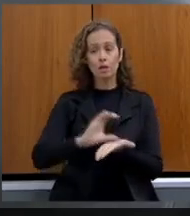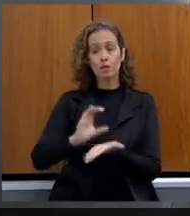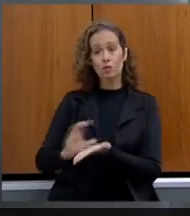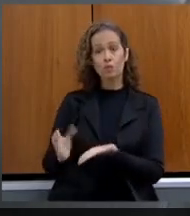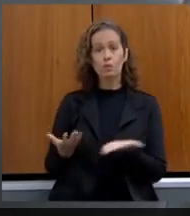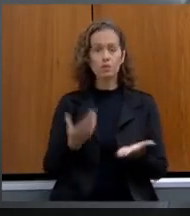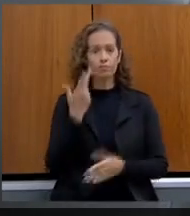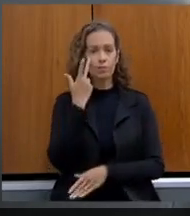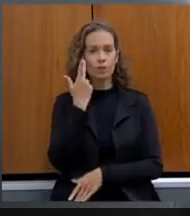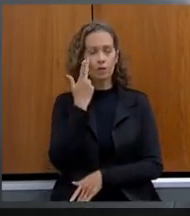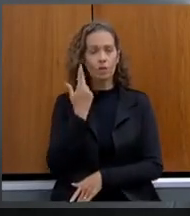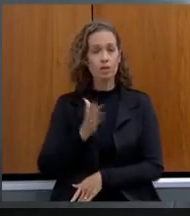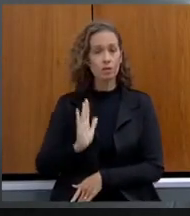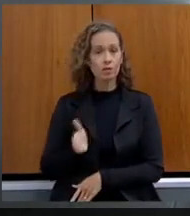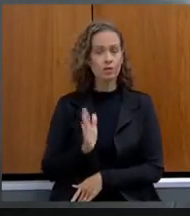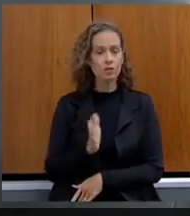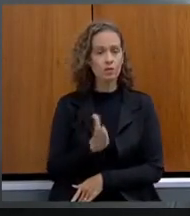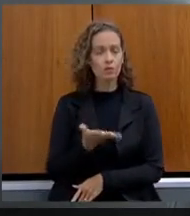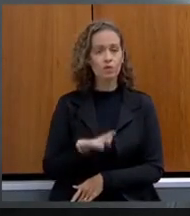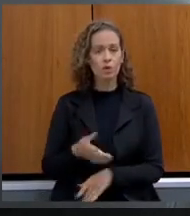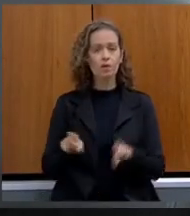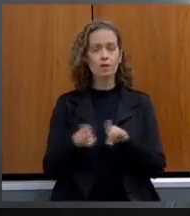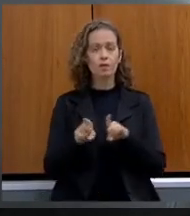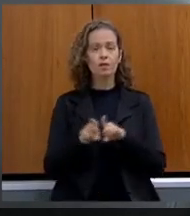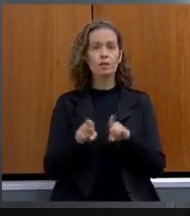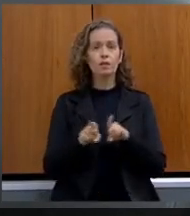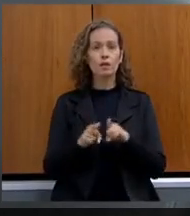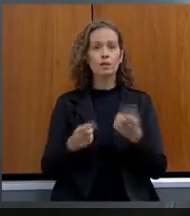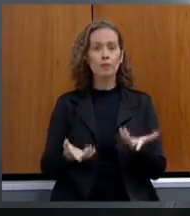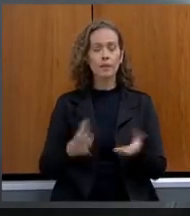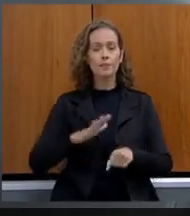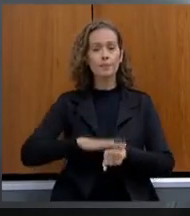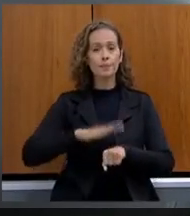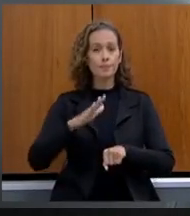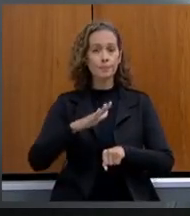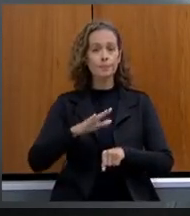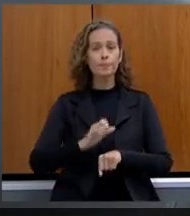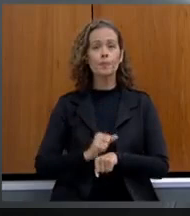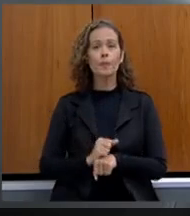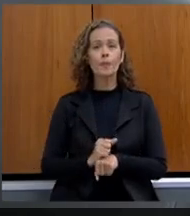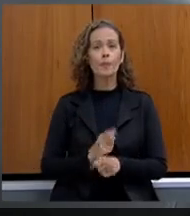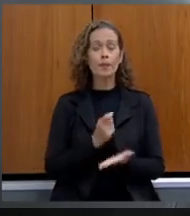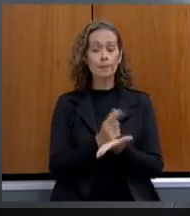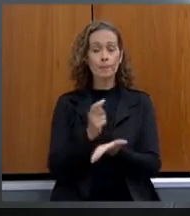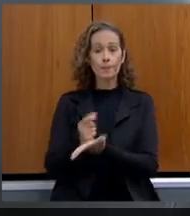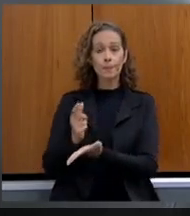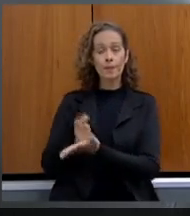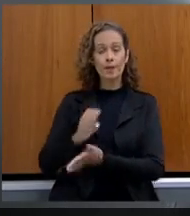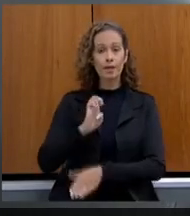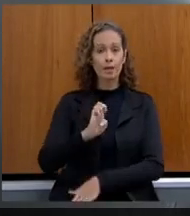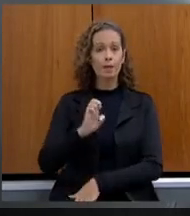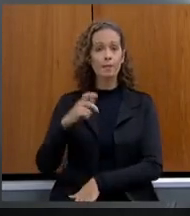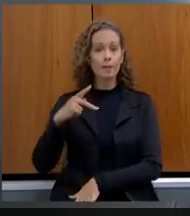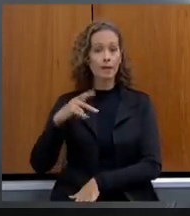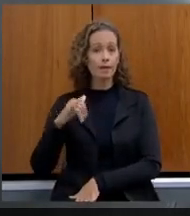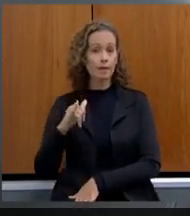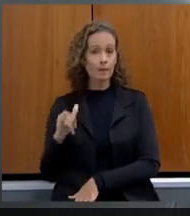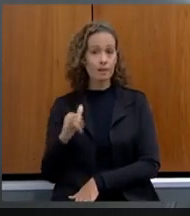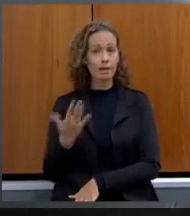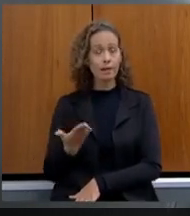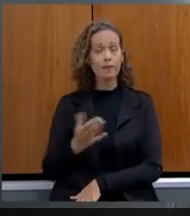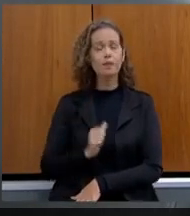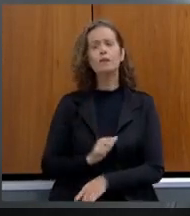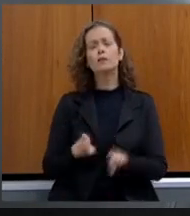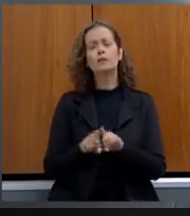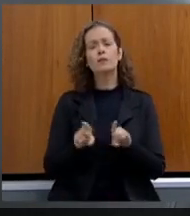regulares já né adicionando parcelas aí para aquisição de equipamentos de proteção individual mas